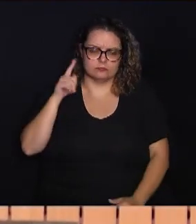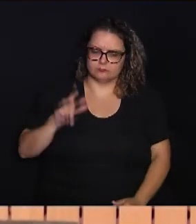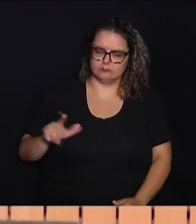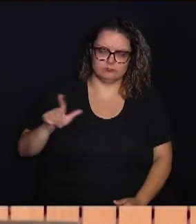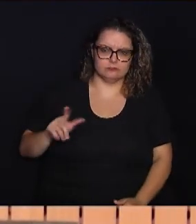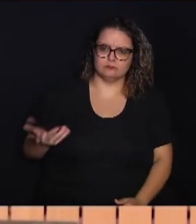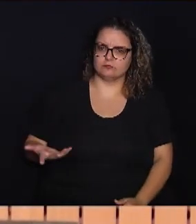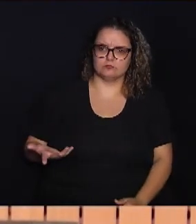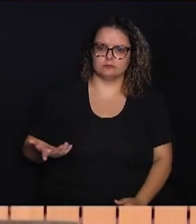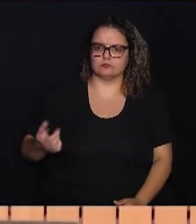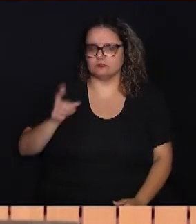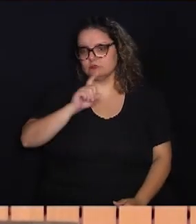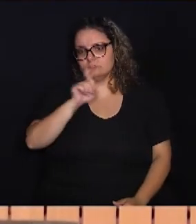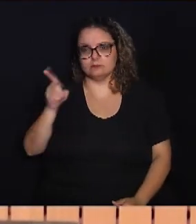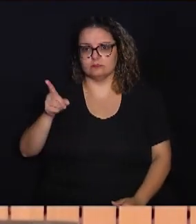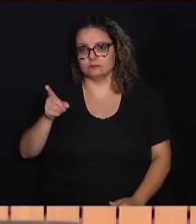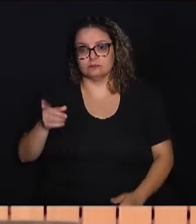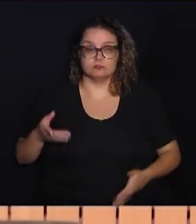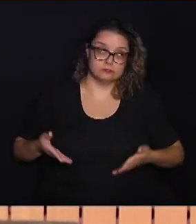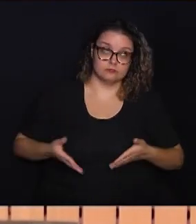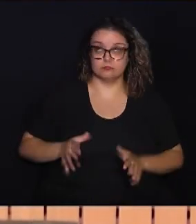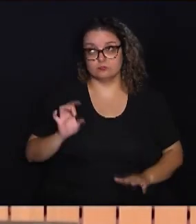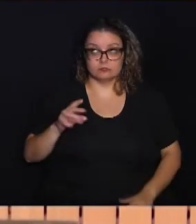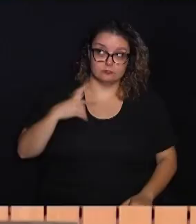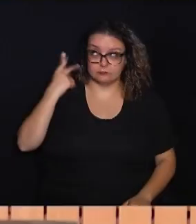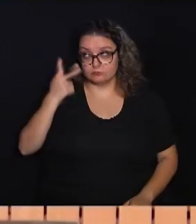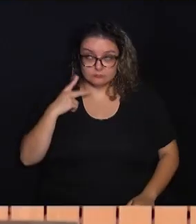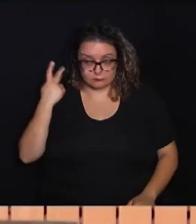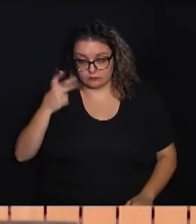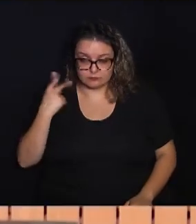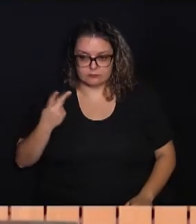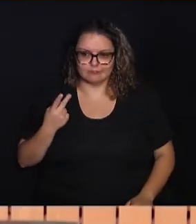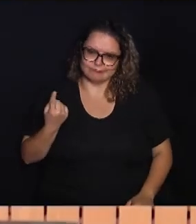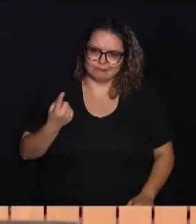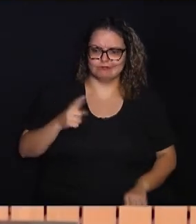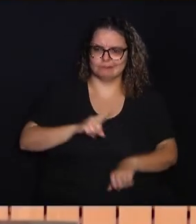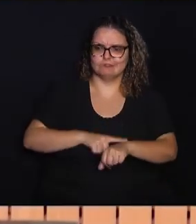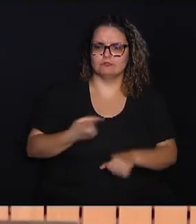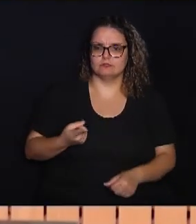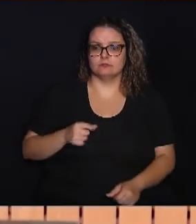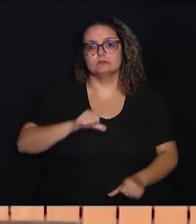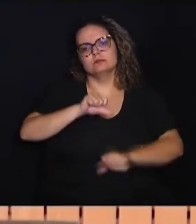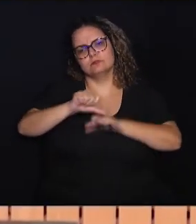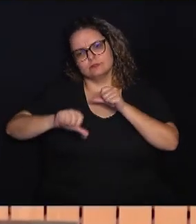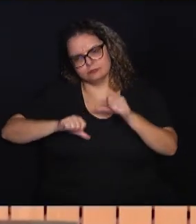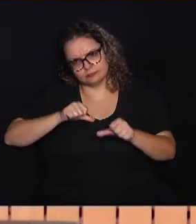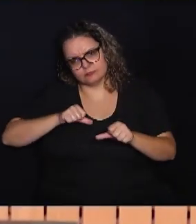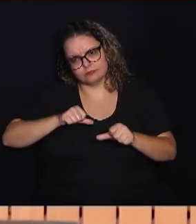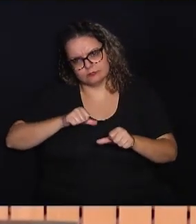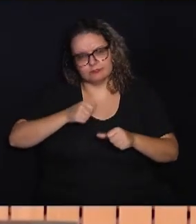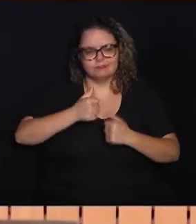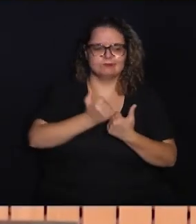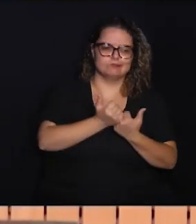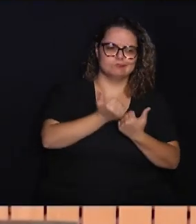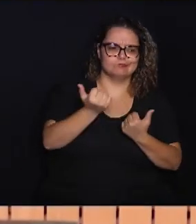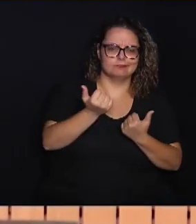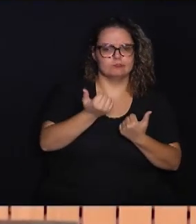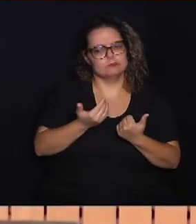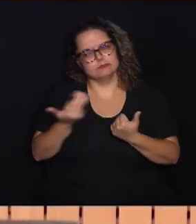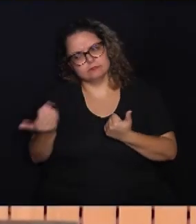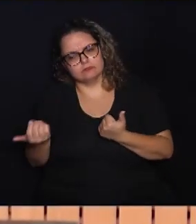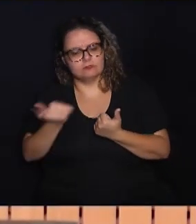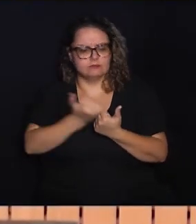não nasceu para ficar só de vereador Vereador Vereador uma hora tem que trocar uma hora sai